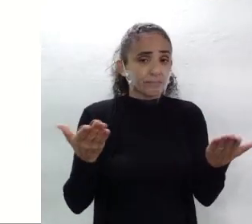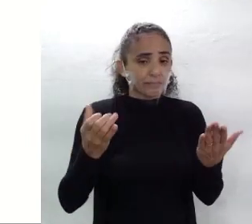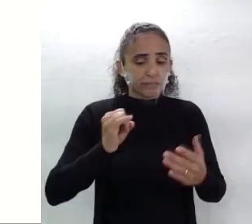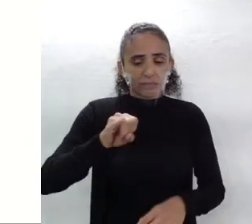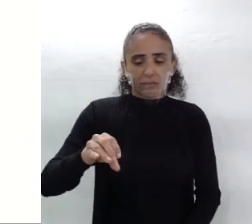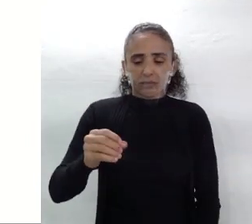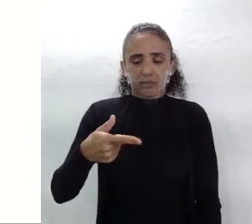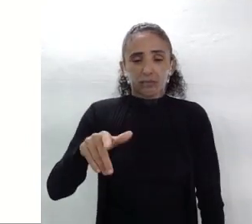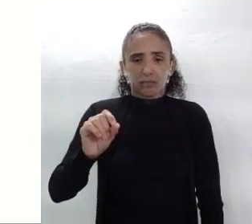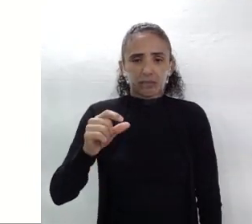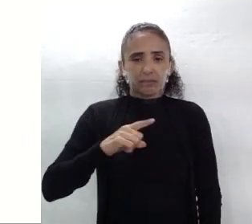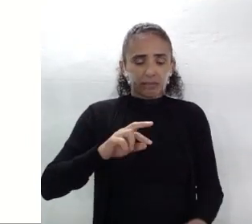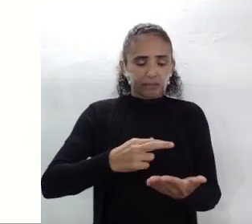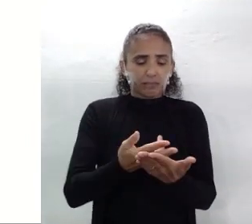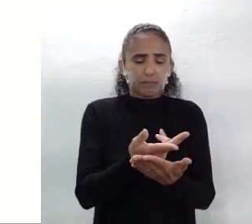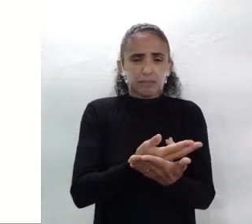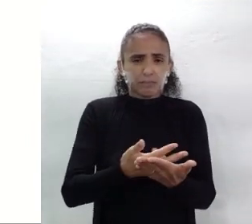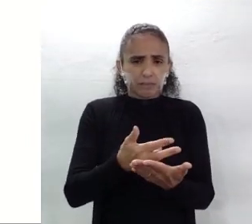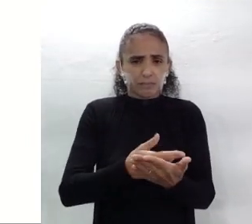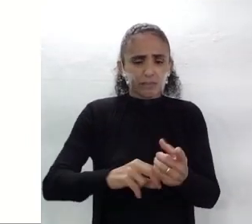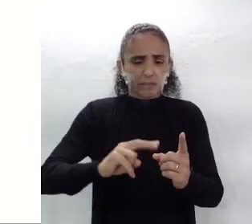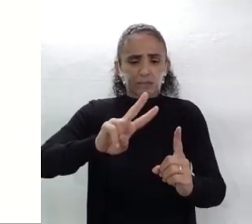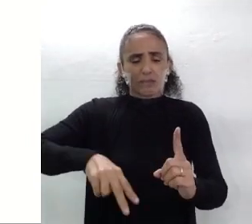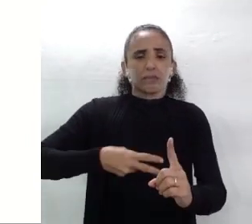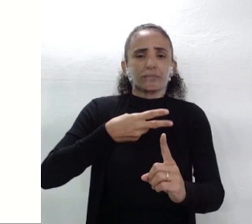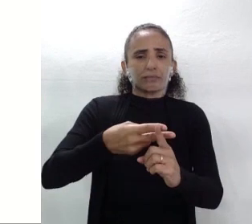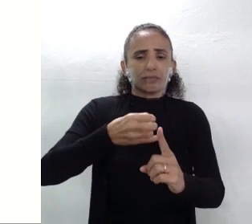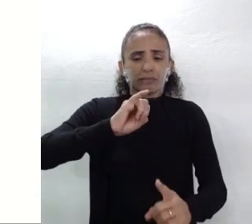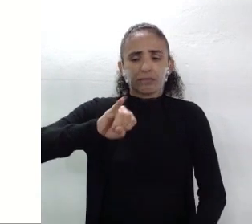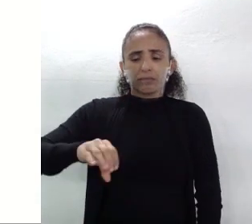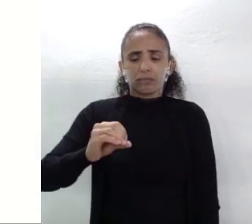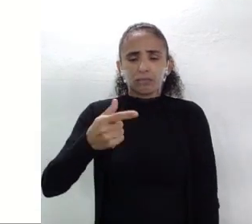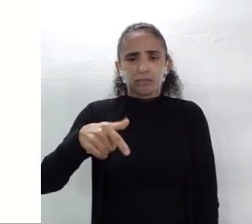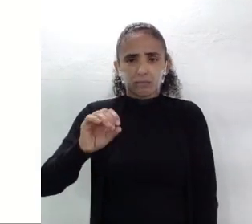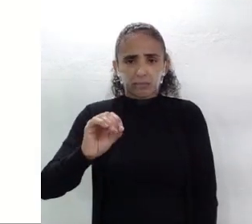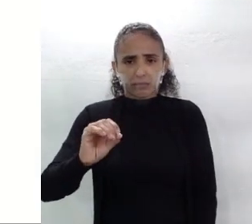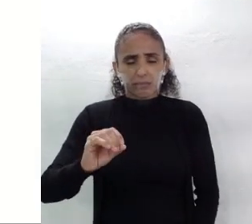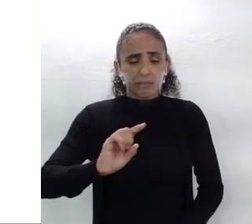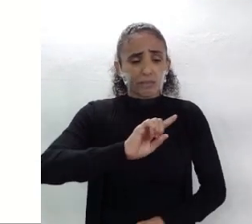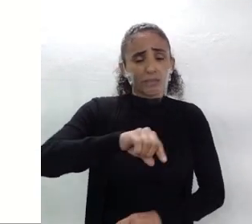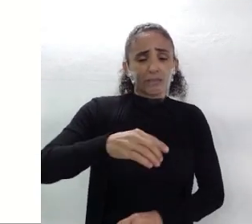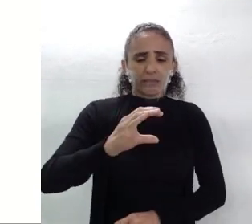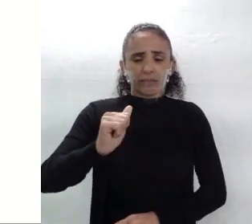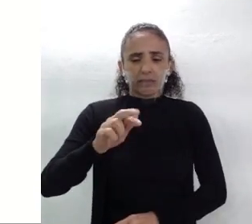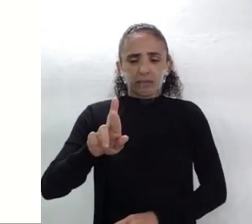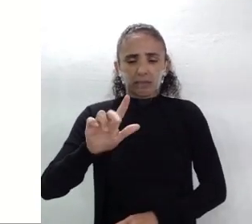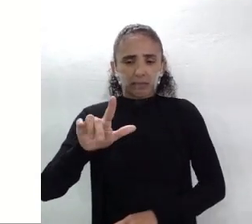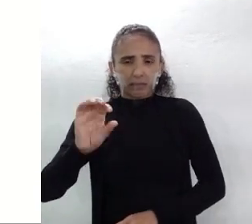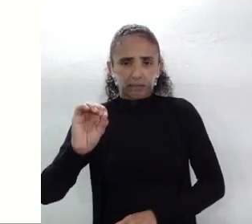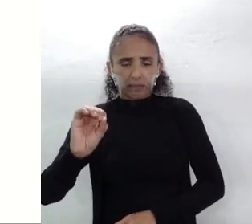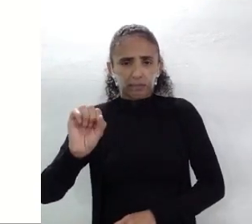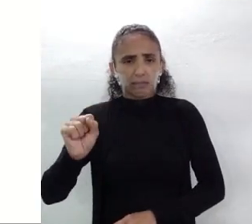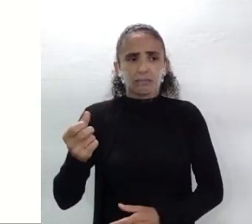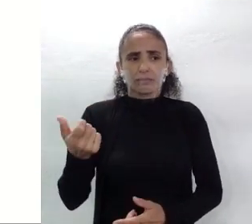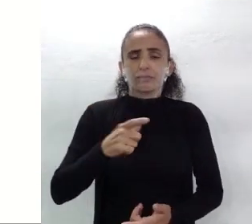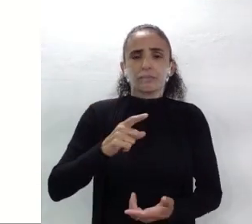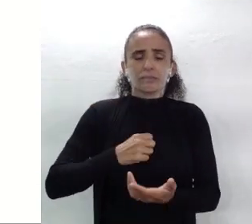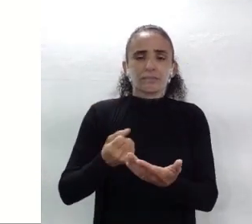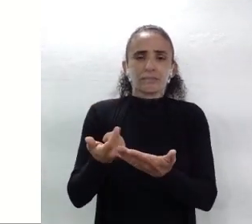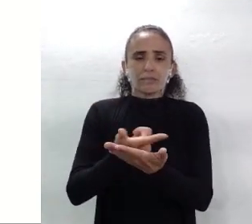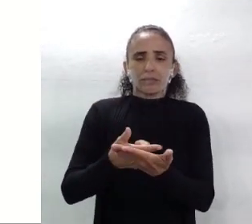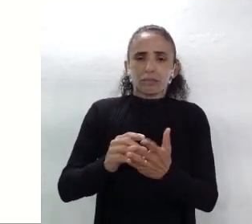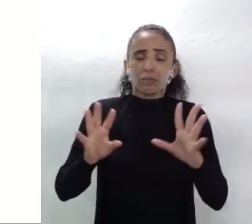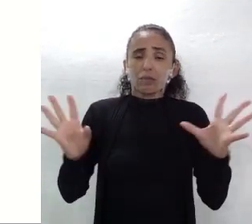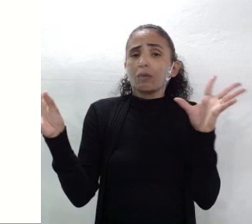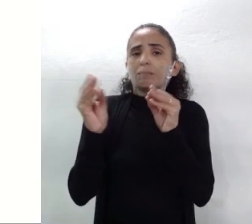tem 12 figuras. Paulo tem o dobro de figuras de João. E Carlos tem o triplo de figuras de João. Quantas figuras 3 tem